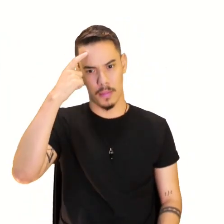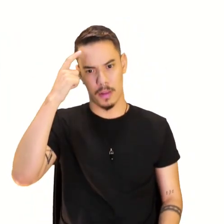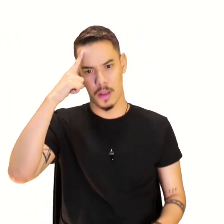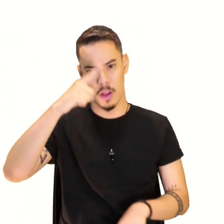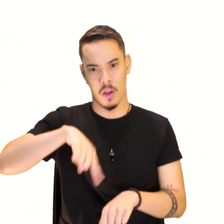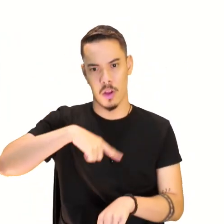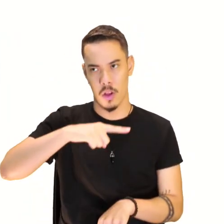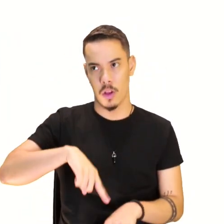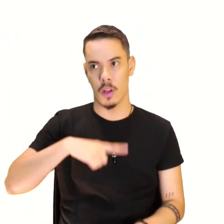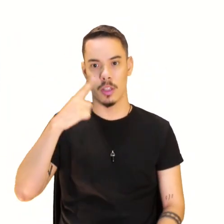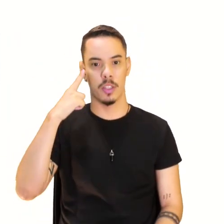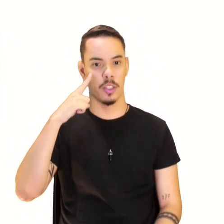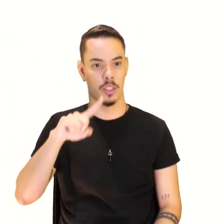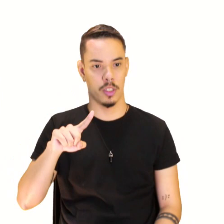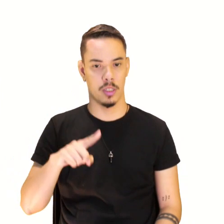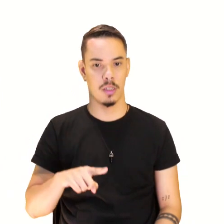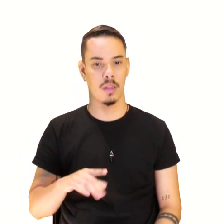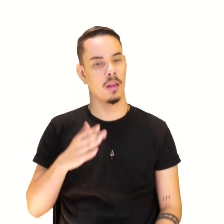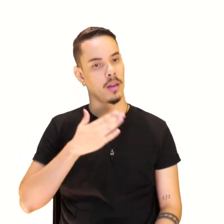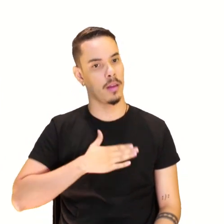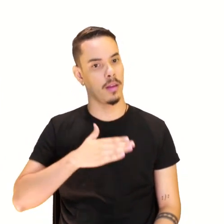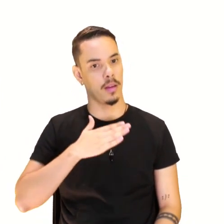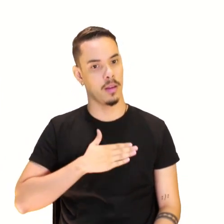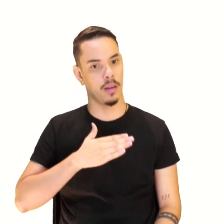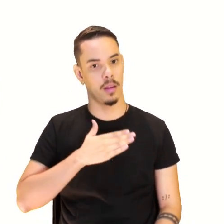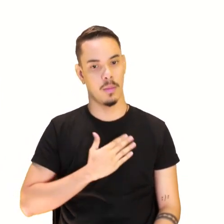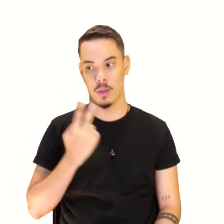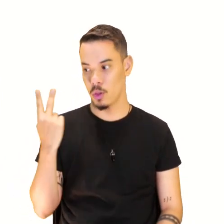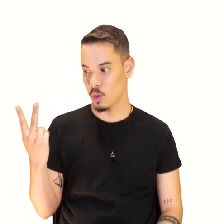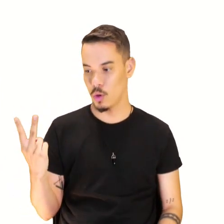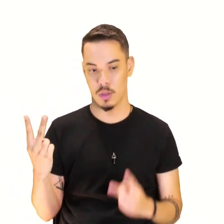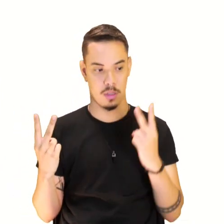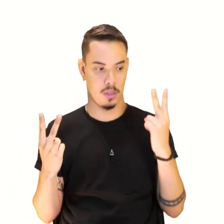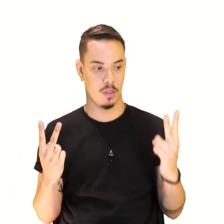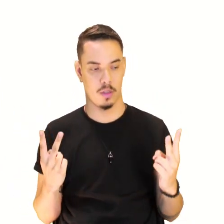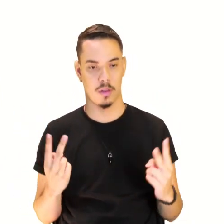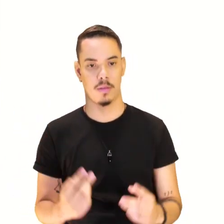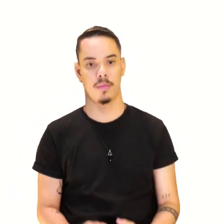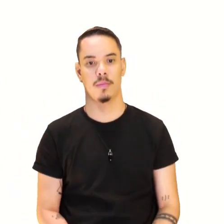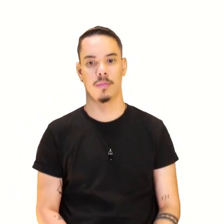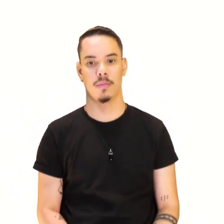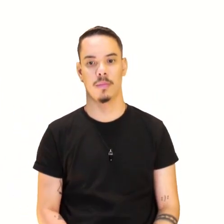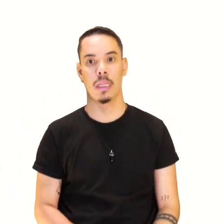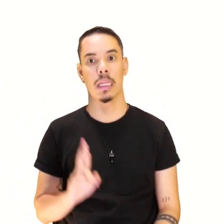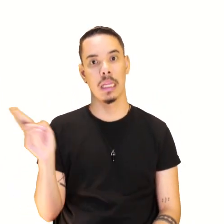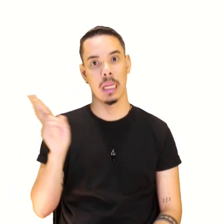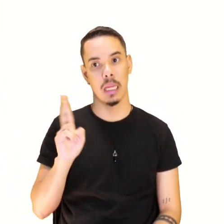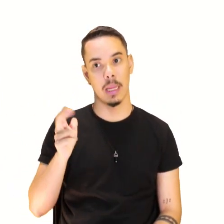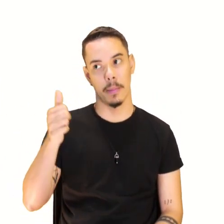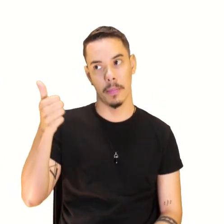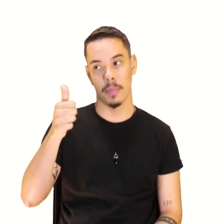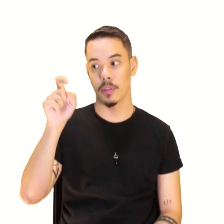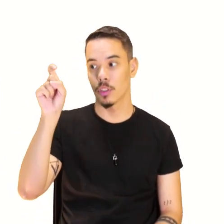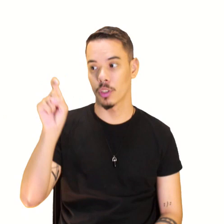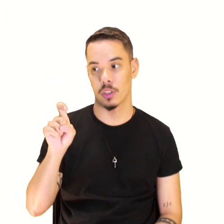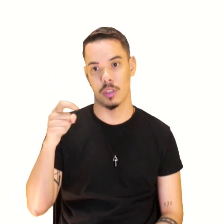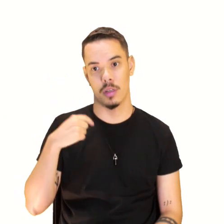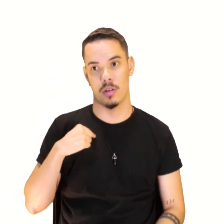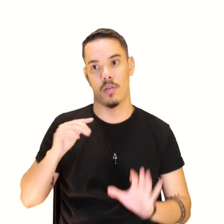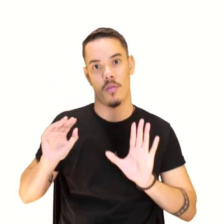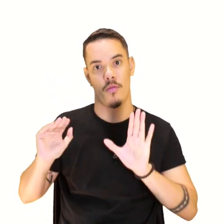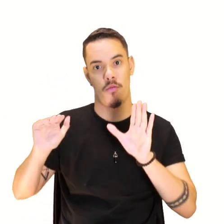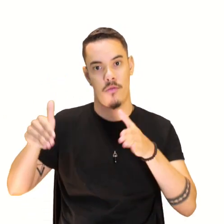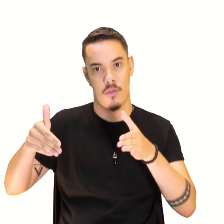nos dias não mas vamos de dois em dois e o que vai nos importar é o x ou seja aquilo que